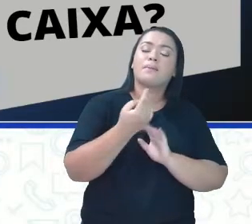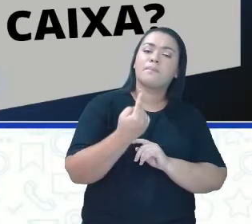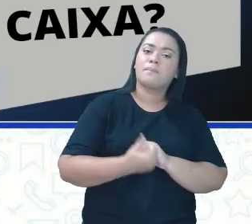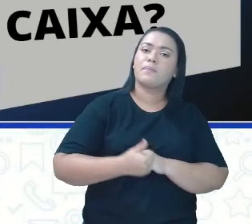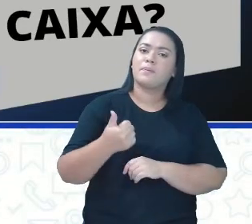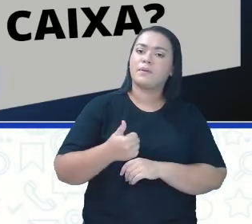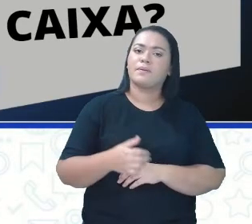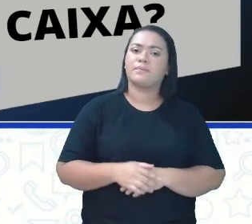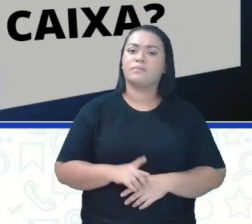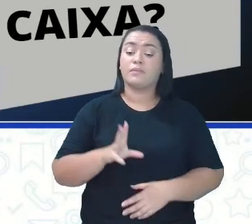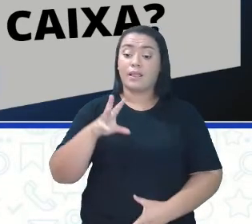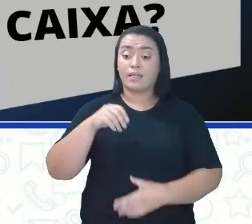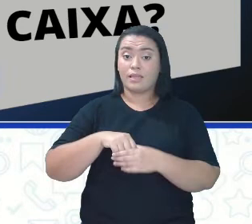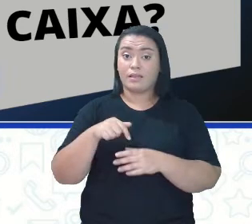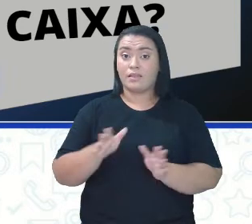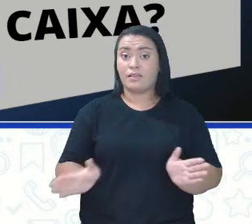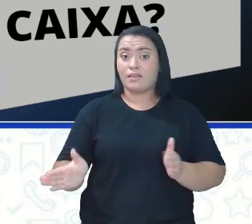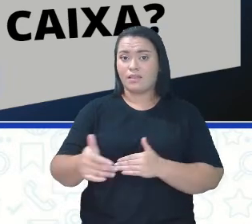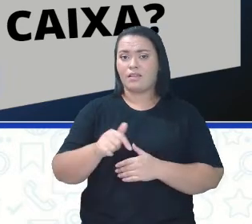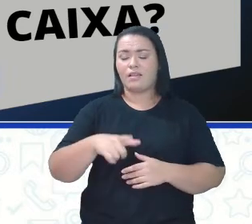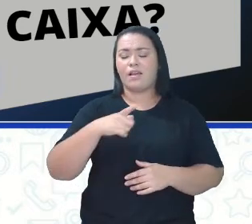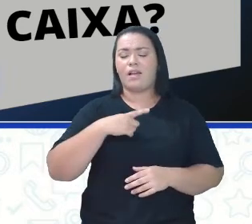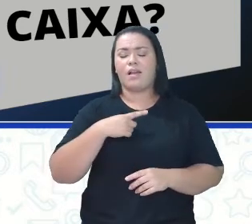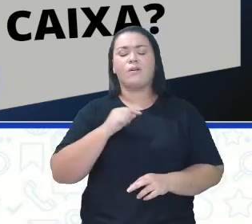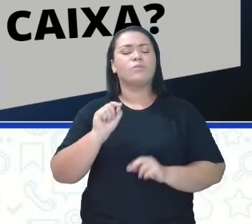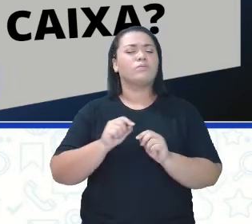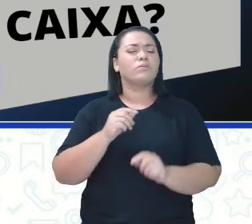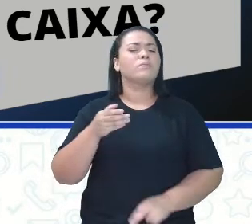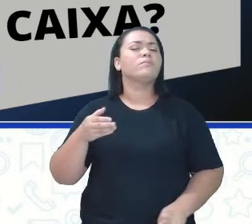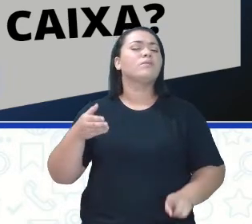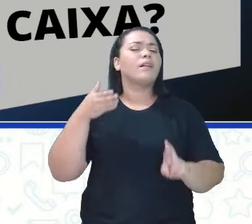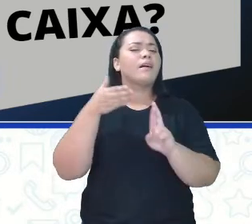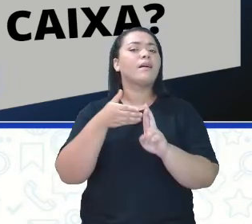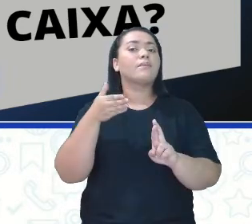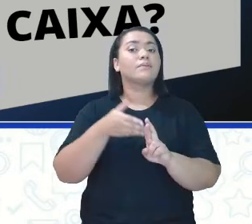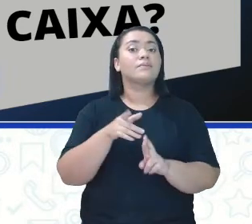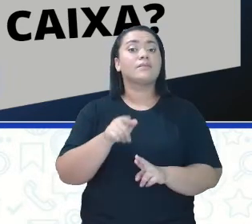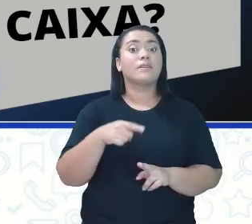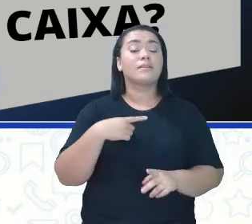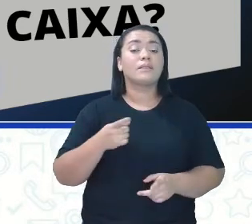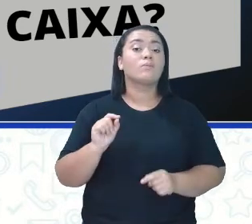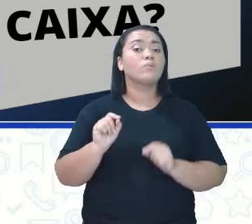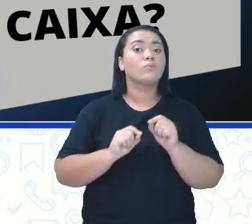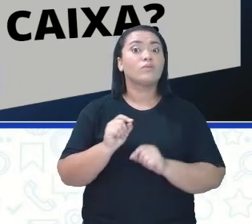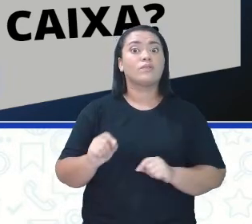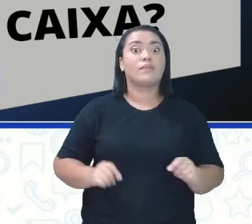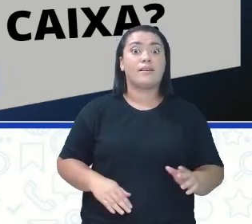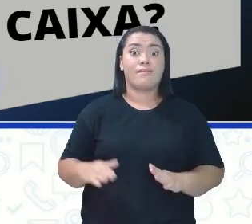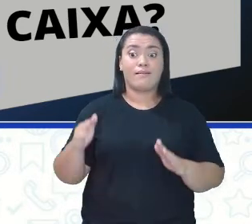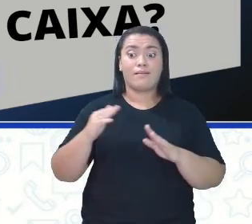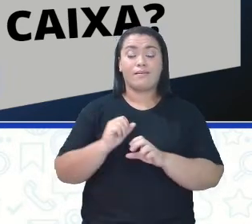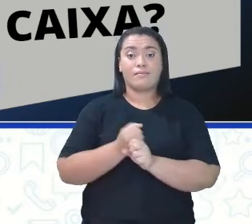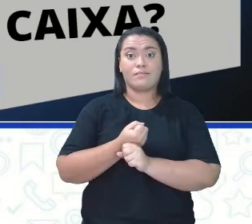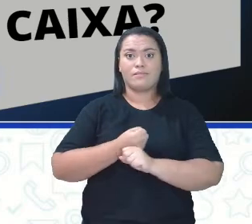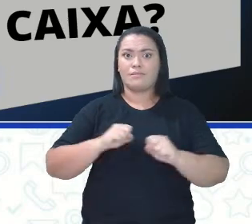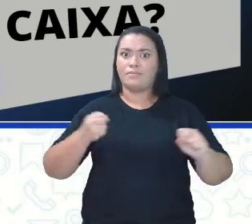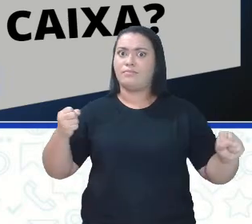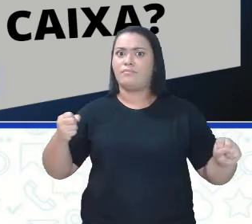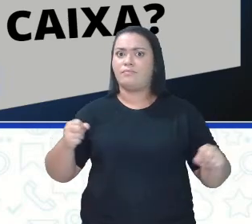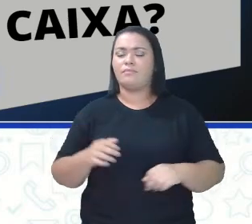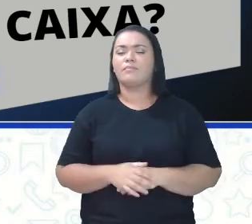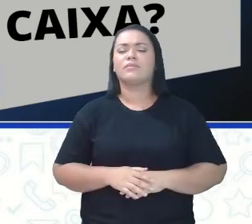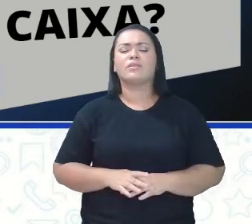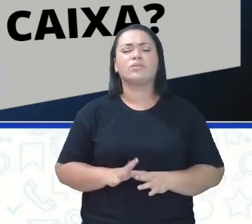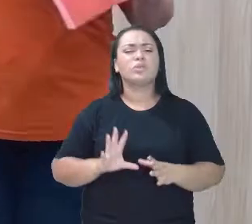dessa caixa tem uma representação da grande casa, não é? Que cabe todo mundo dentro,